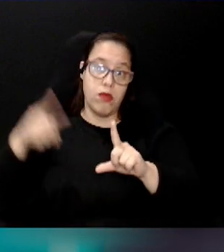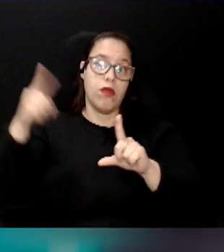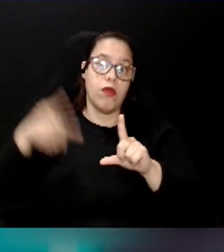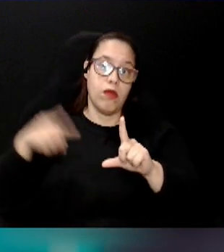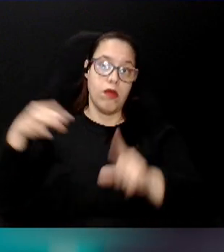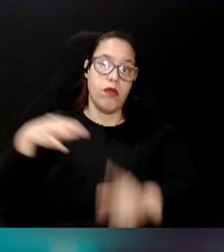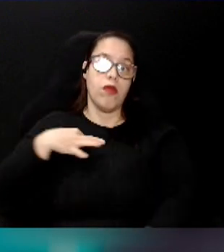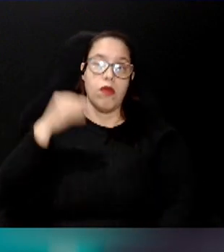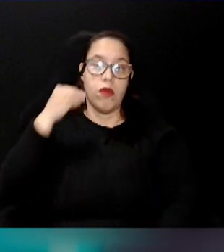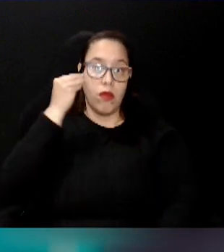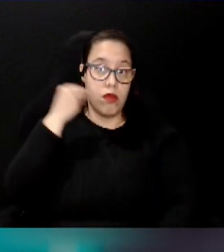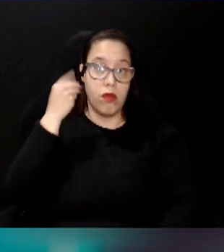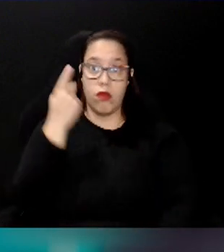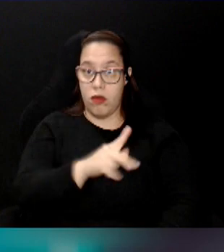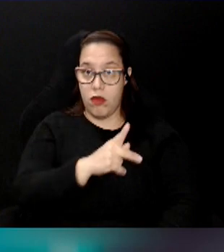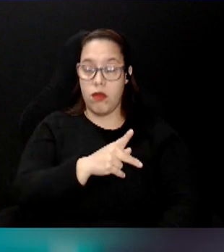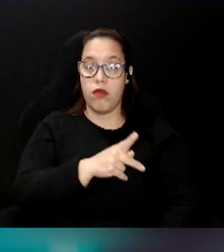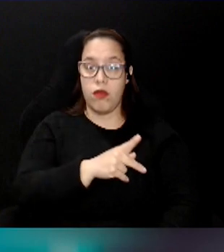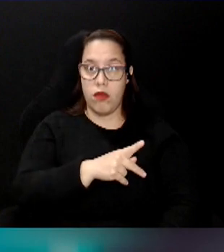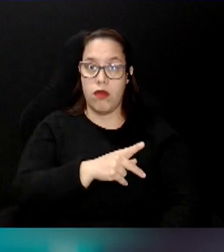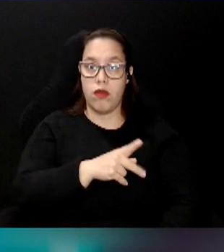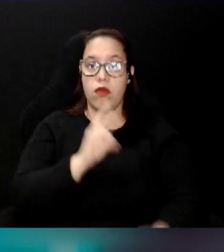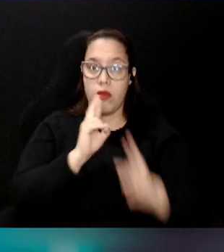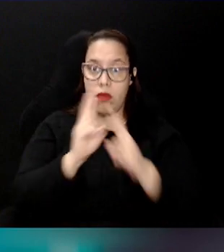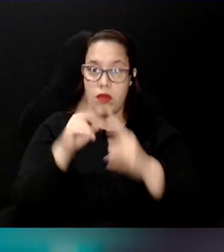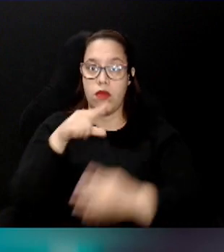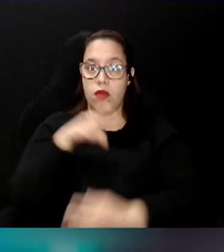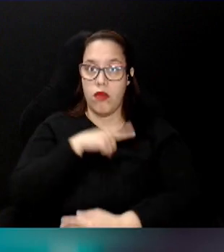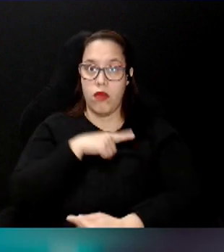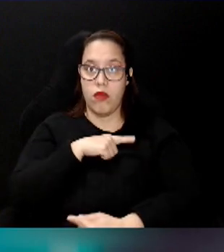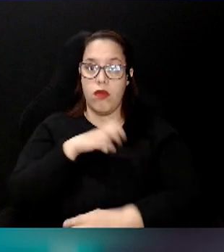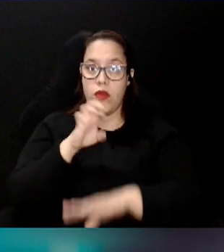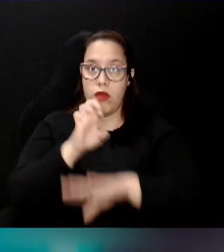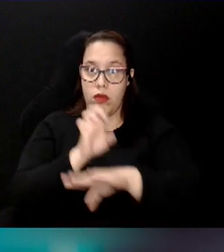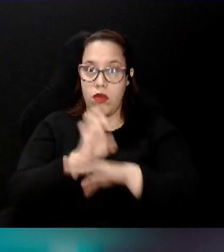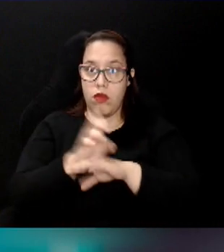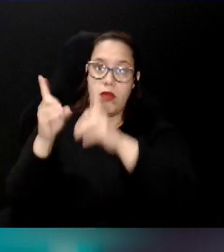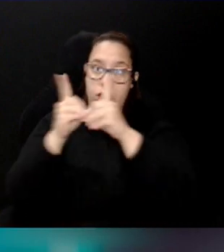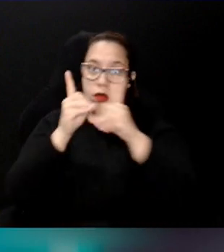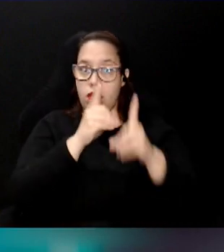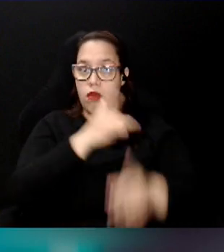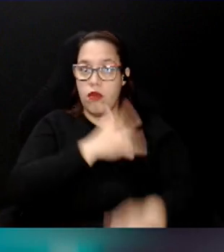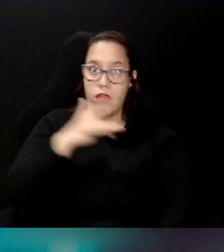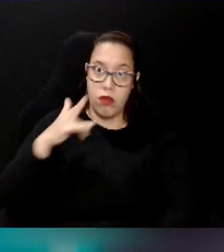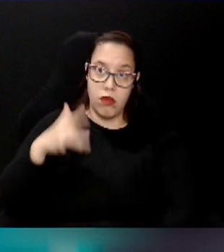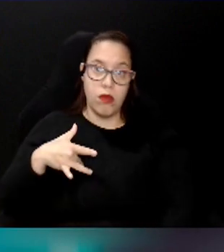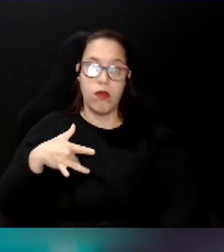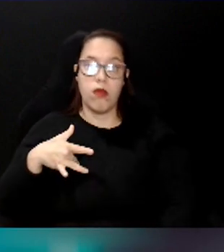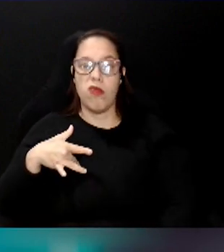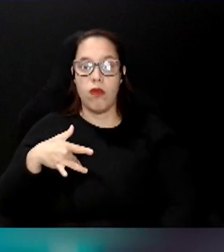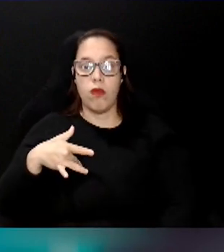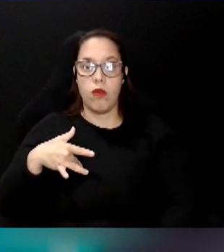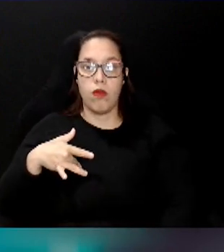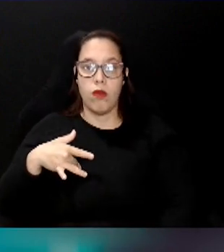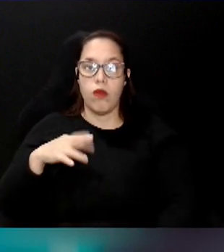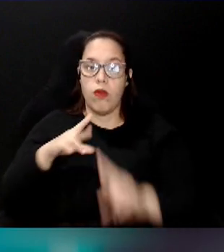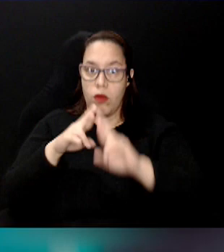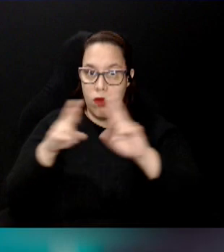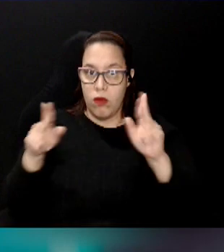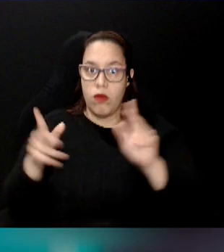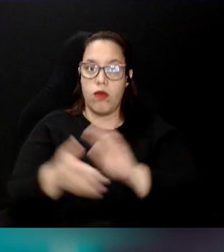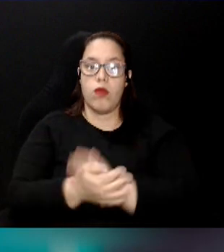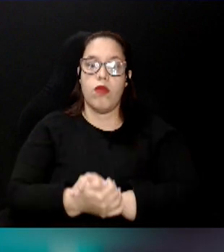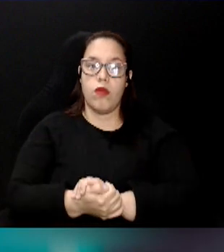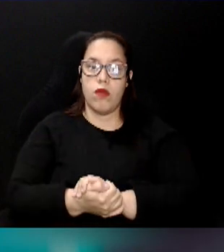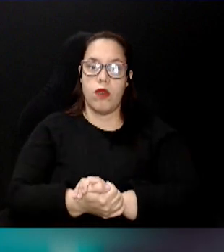dele nas relações que ele teve com o Estado, atendimento em saúde, entre outros